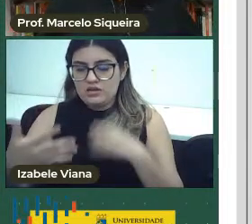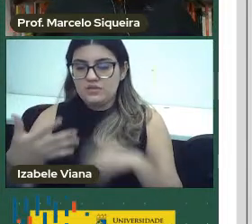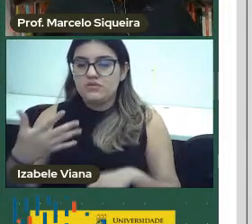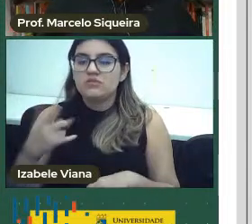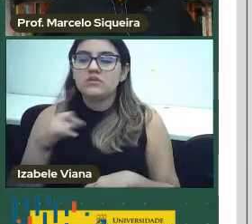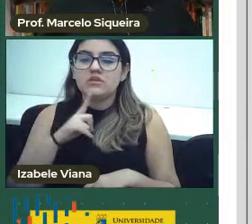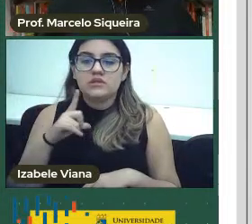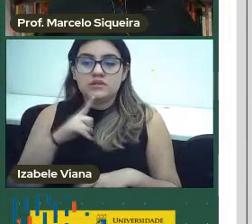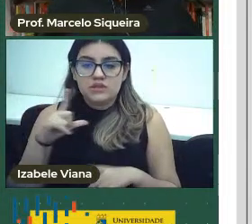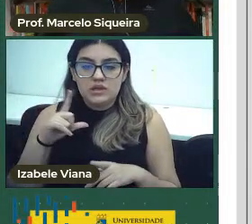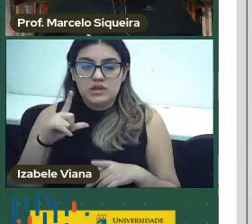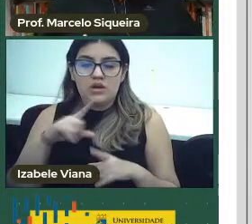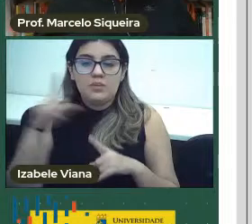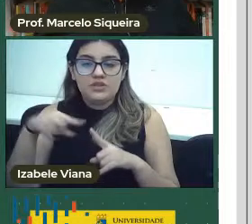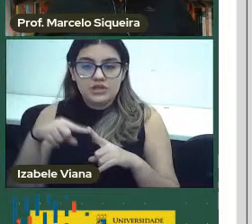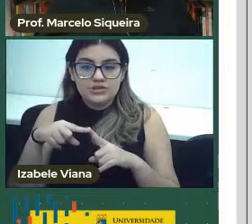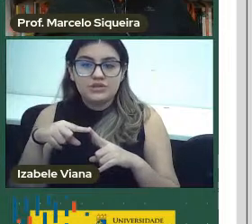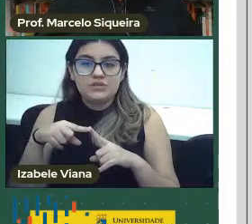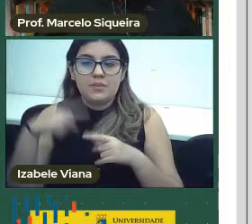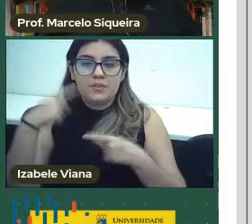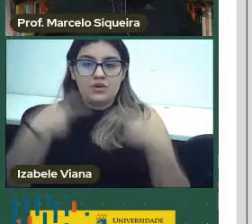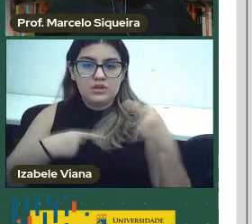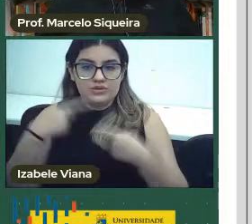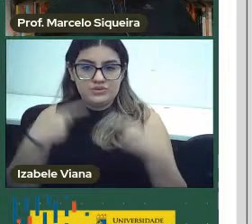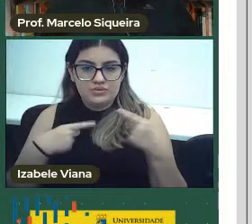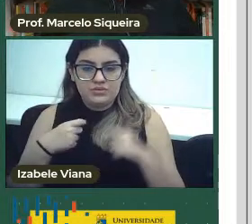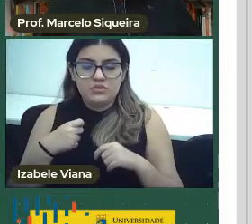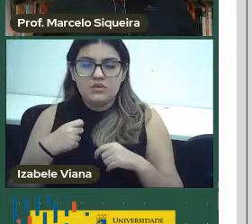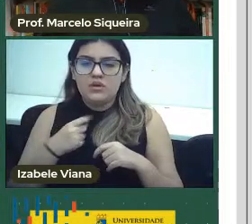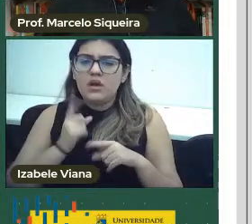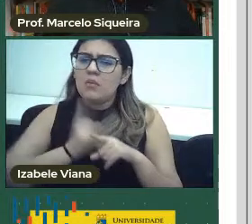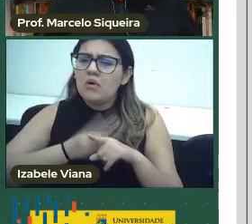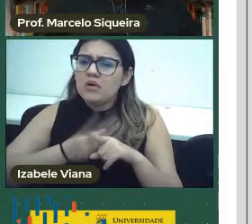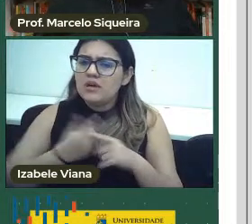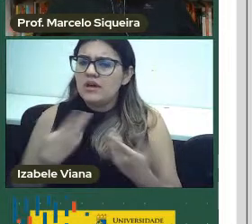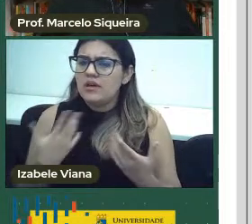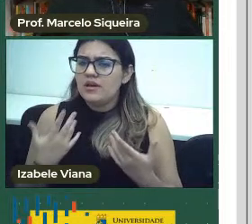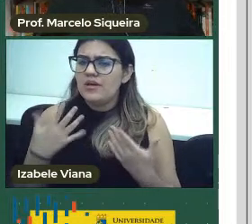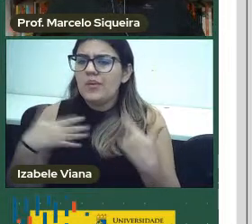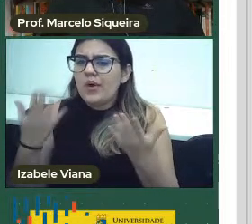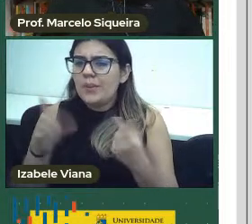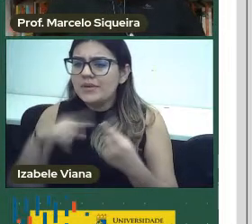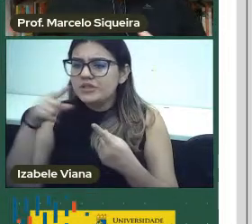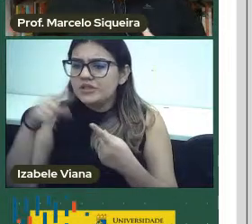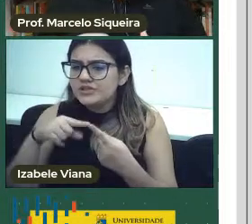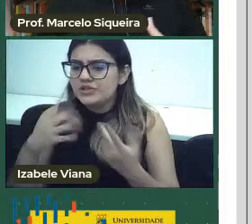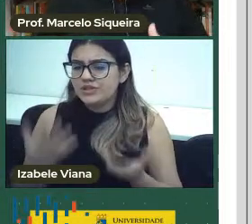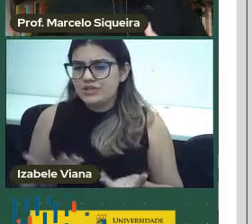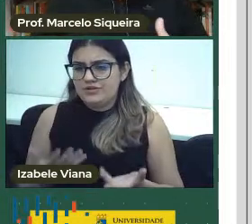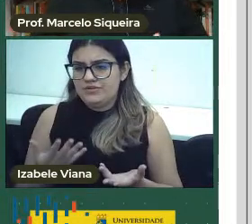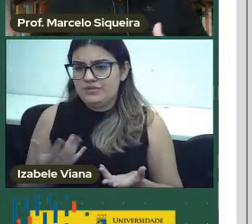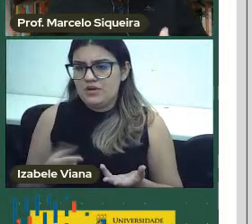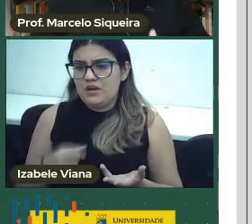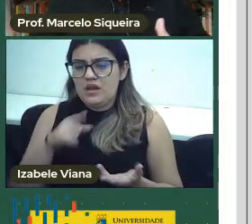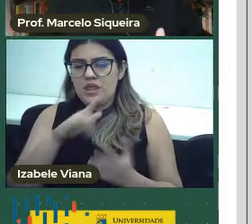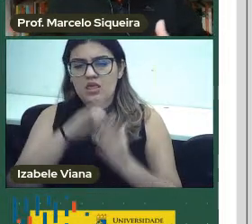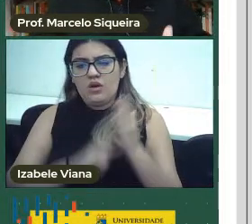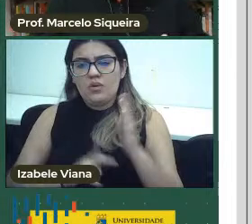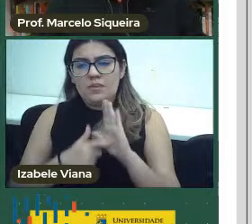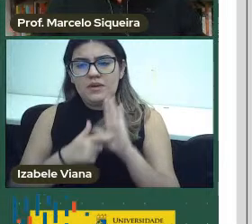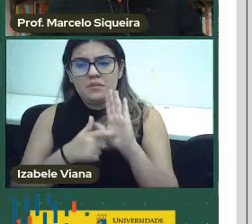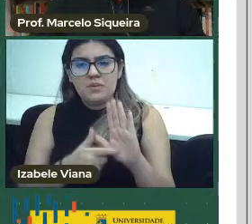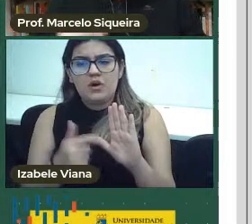foi produzido por quê? Qual a intenção? Né? Qual o objetivo? O que ele demonstrou